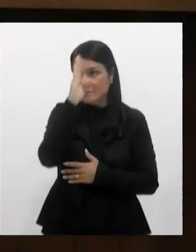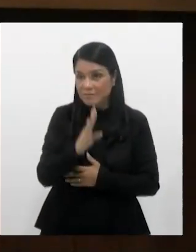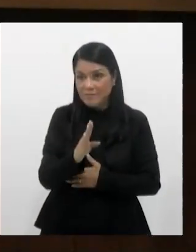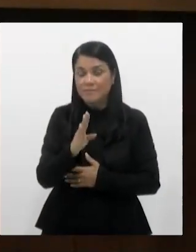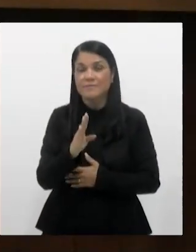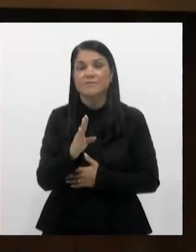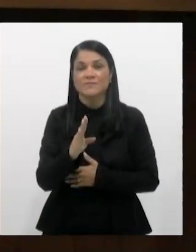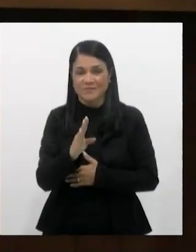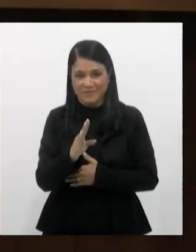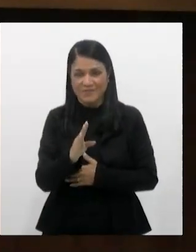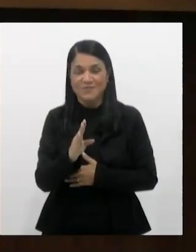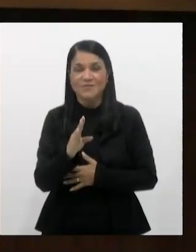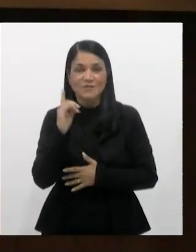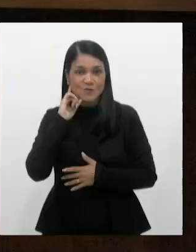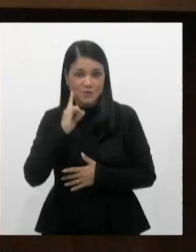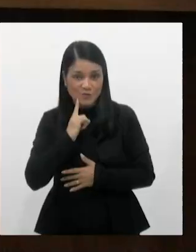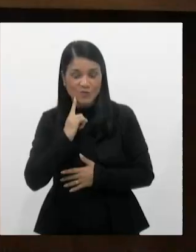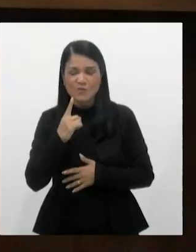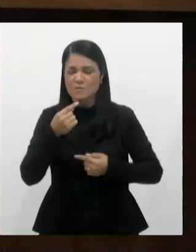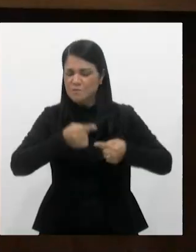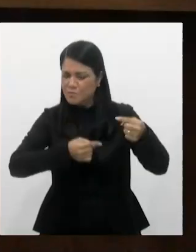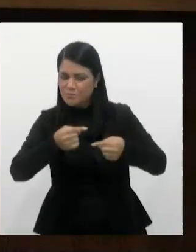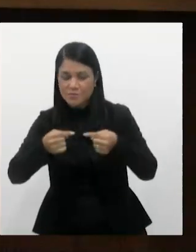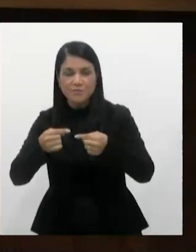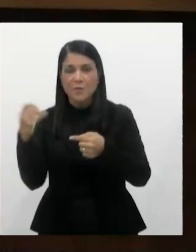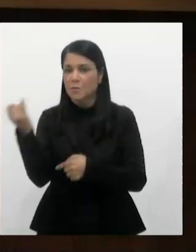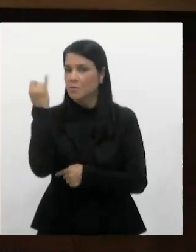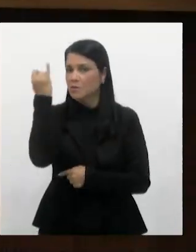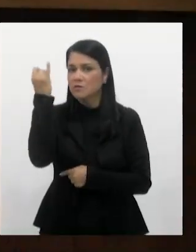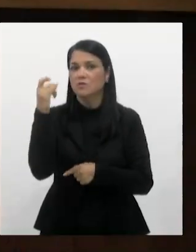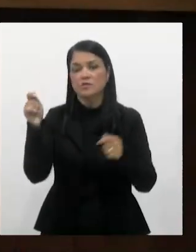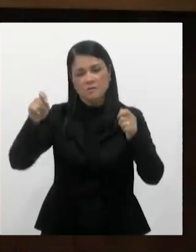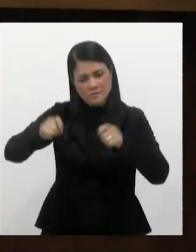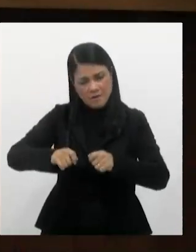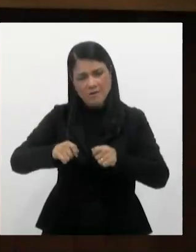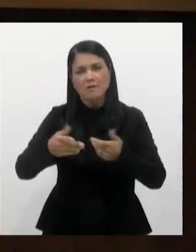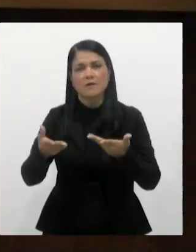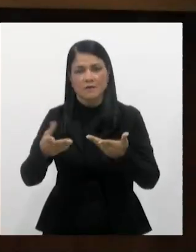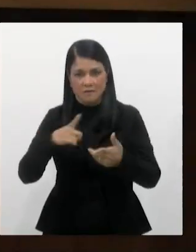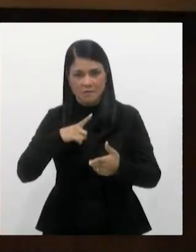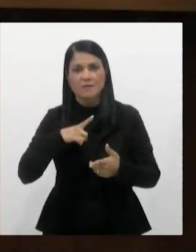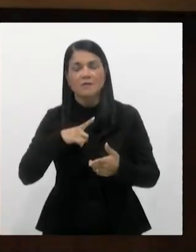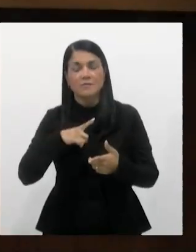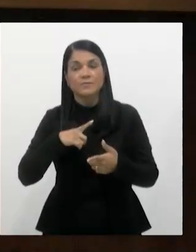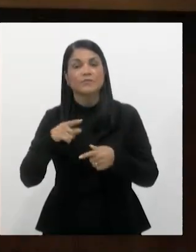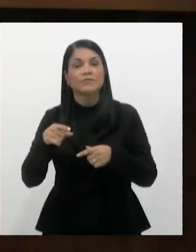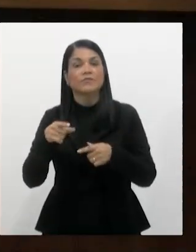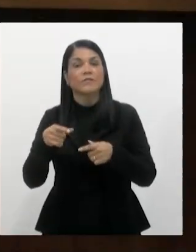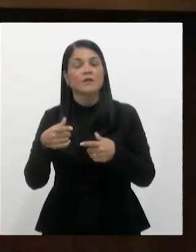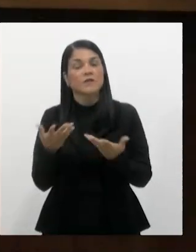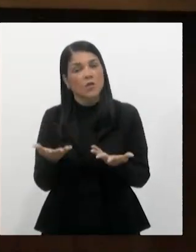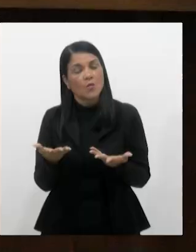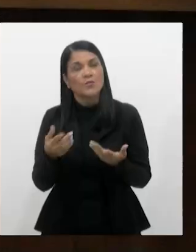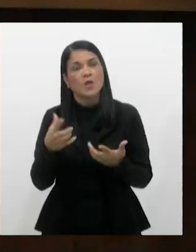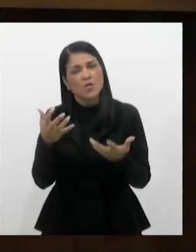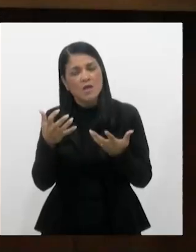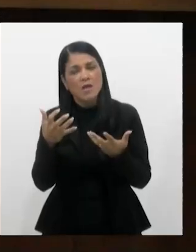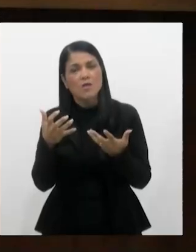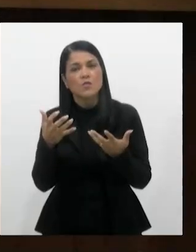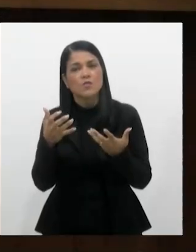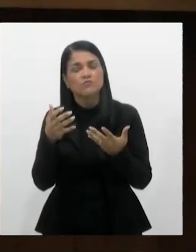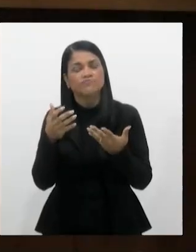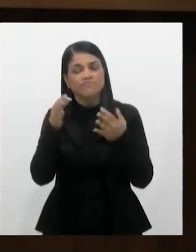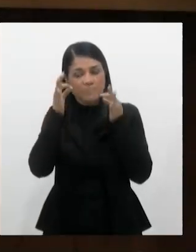é muito importante para a gente estabelecer esse debate e condições também para isso. E, nesse sentido, presidente, eu queria chamar